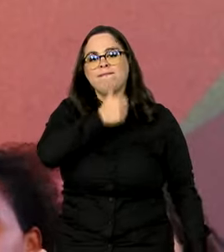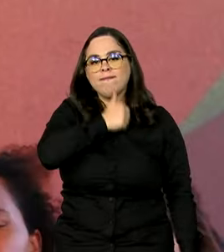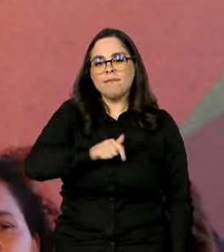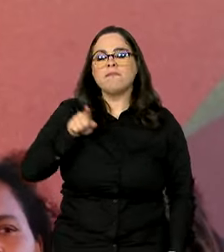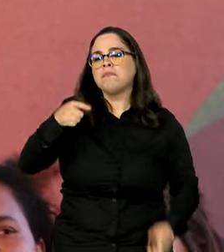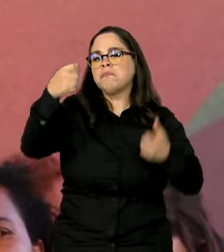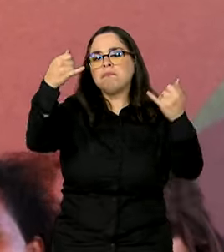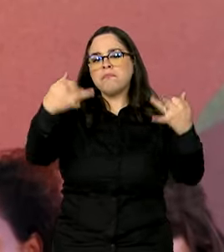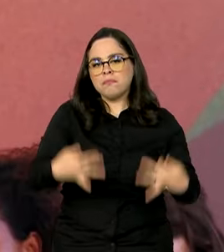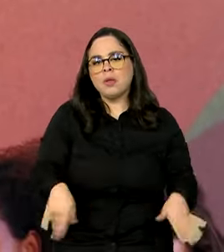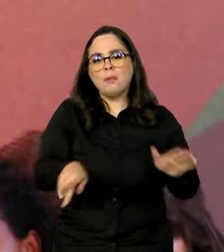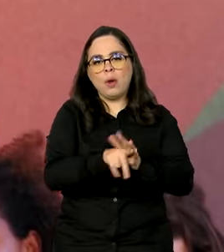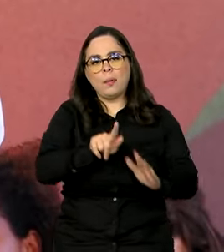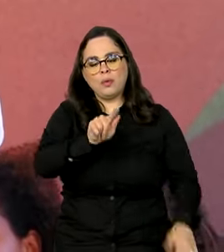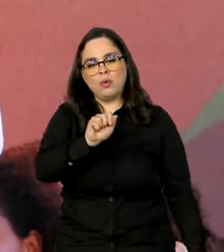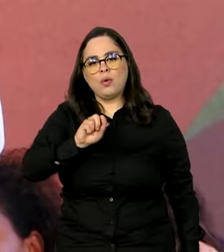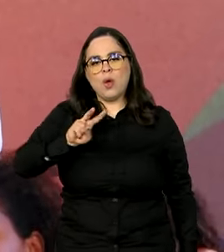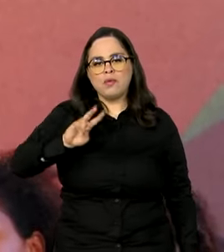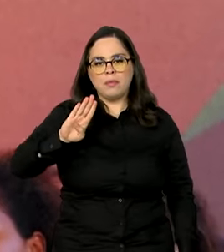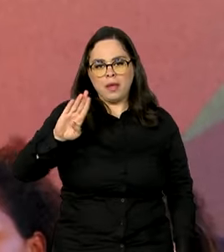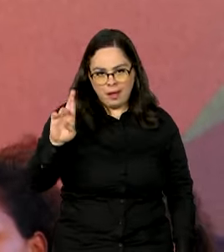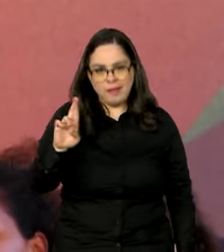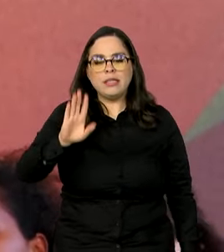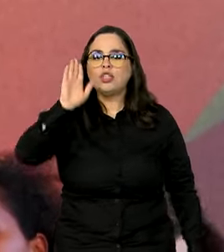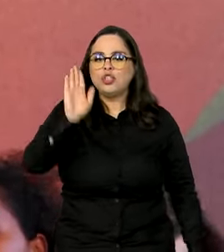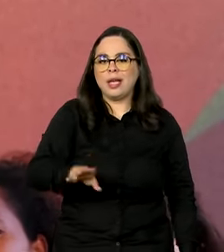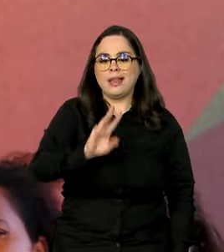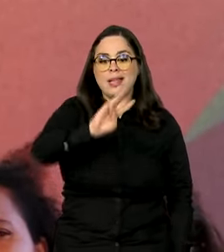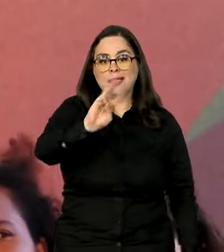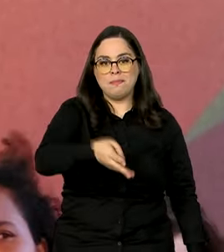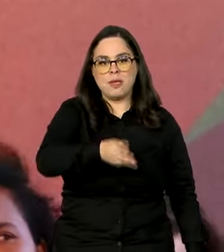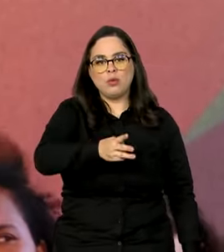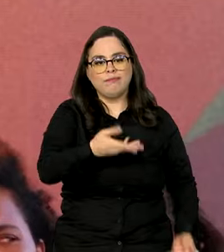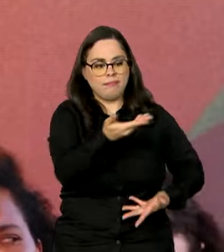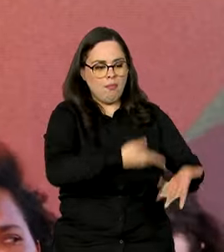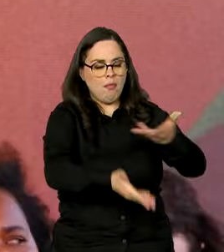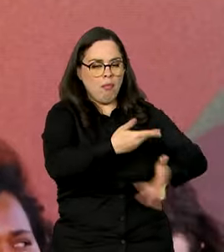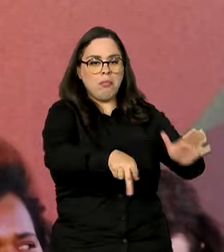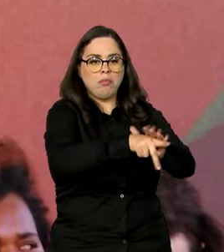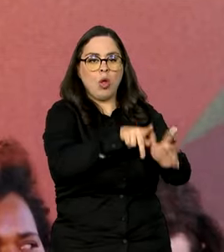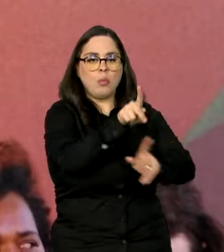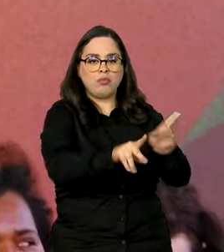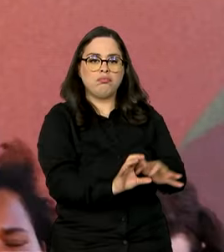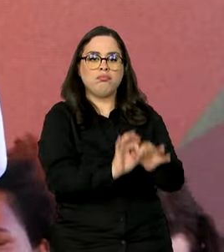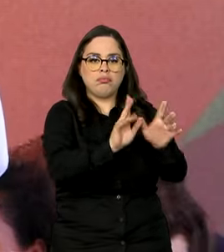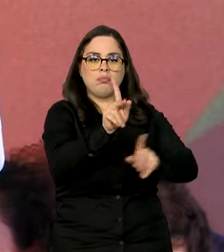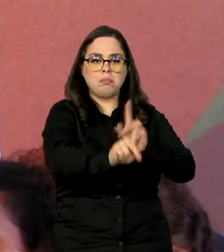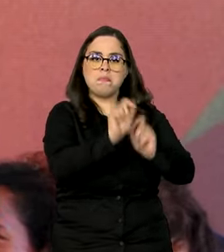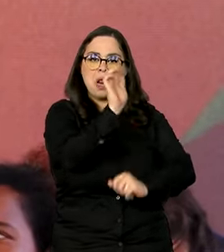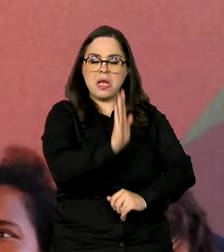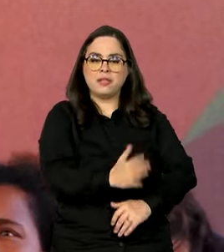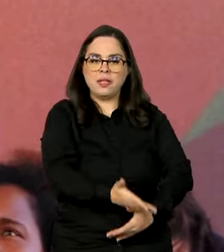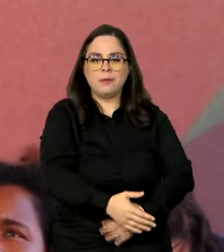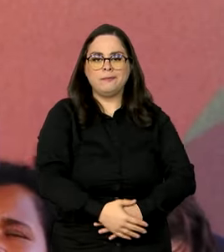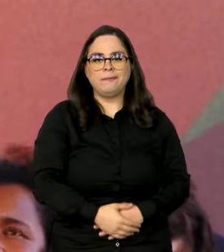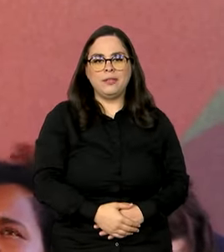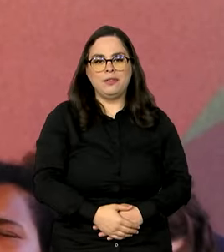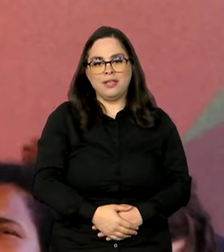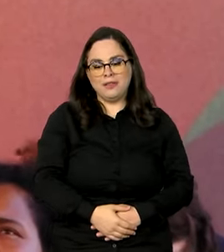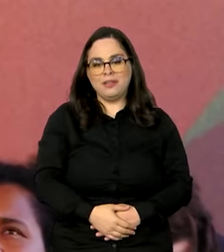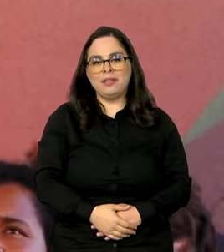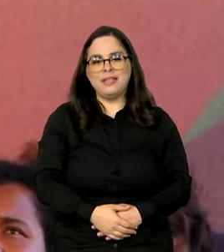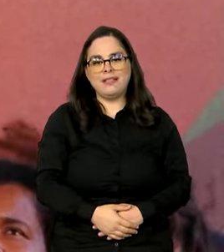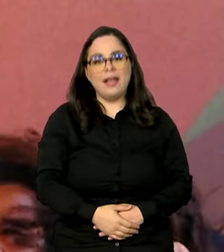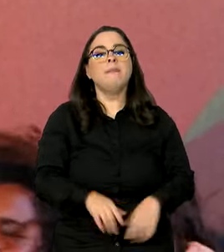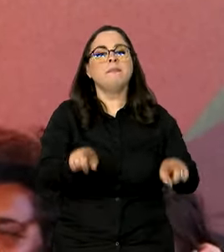através do nosso GovBR, hoje mais de 3 mil serviços disponíveis para o povo brasileiro. E essa inclusão digital